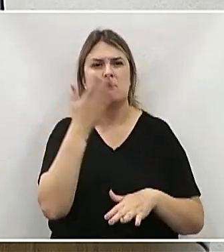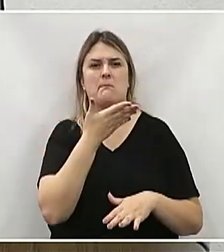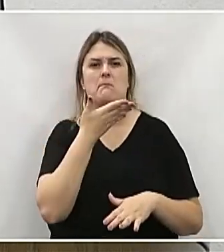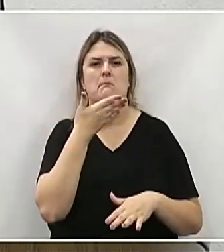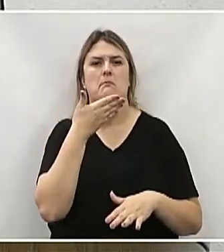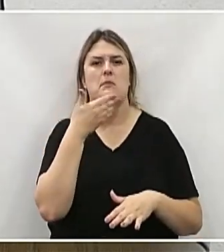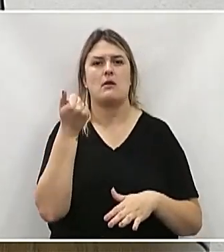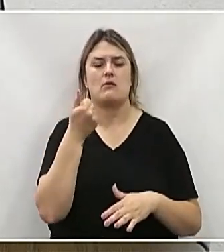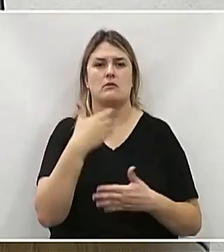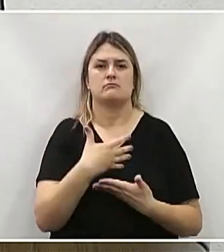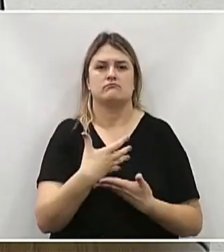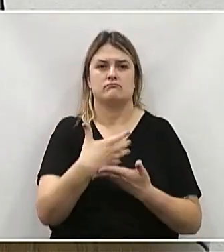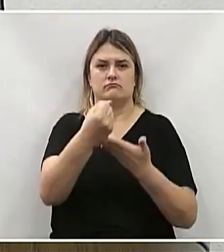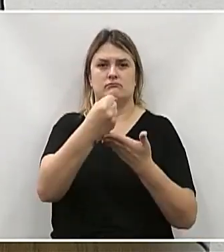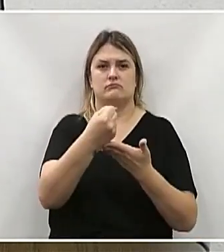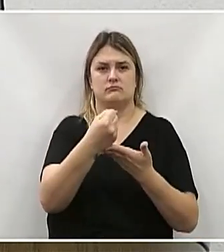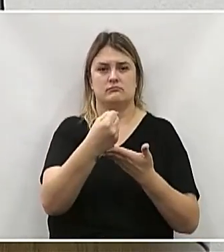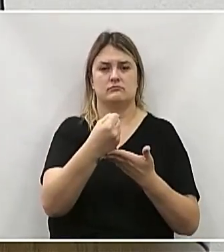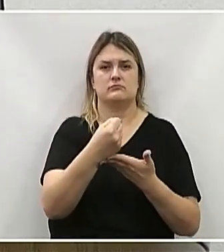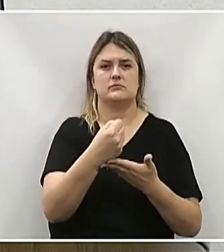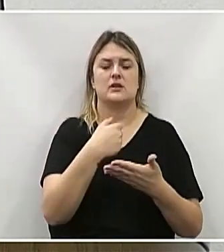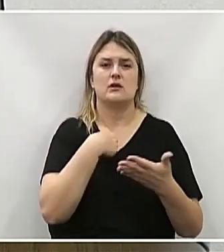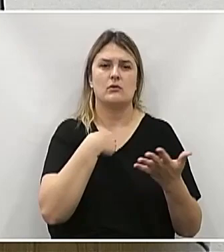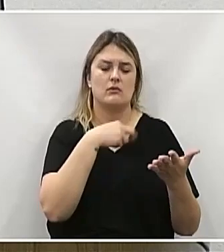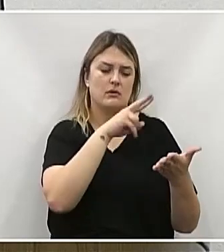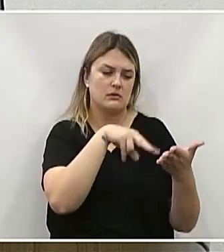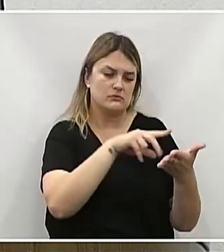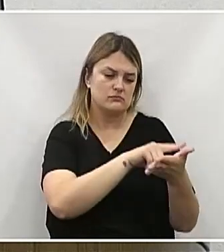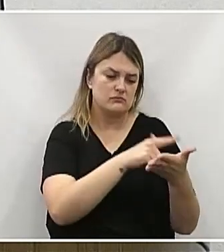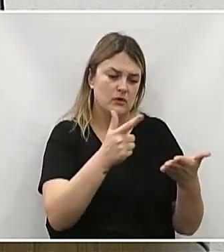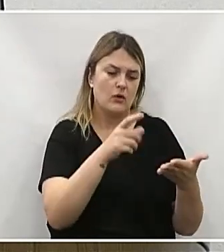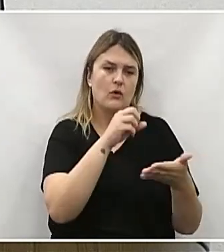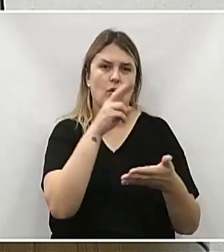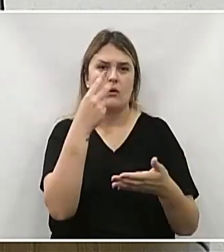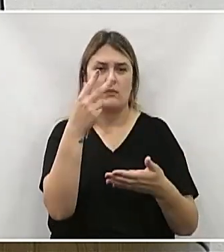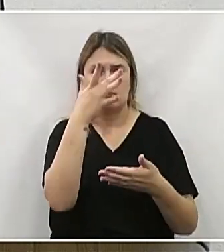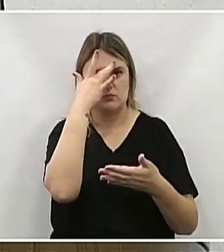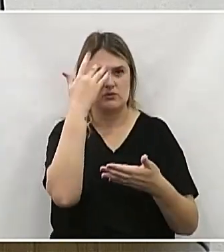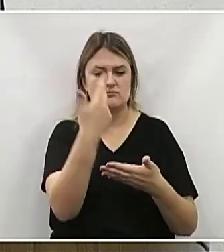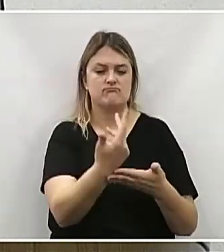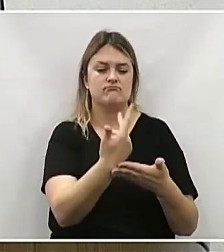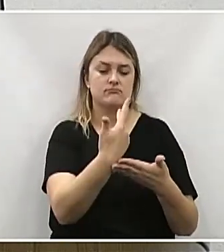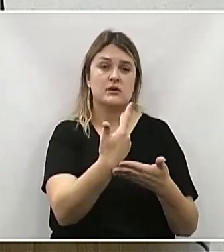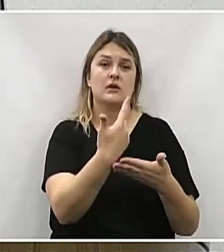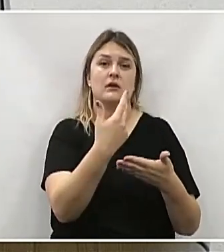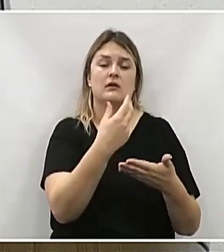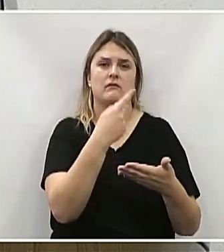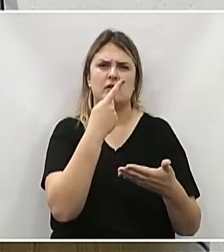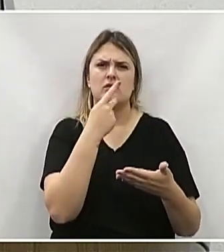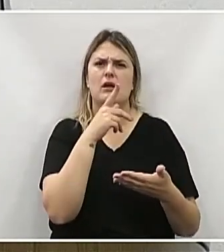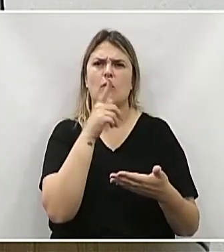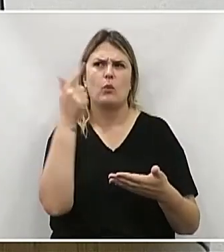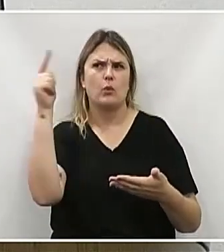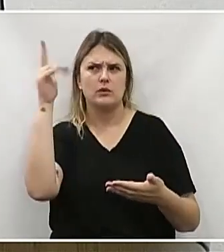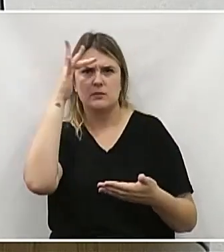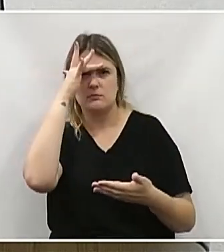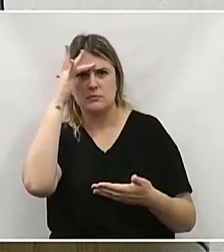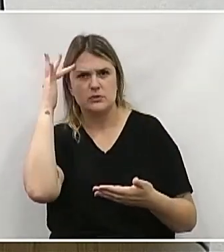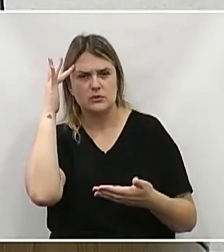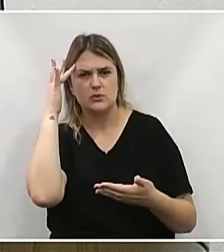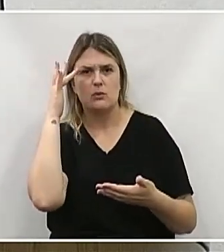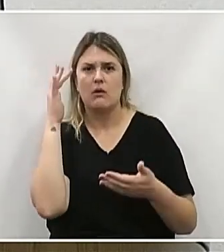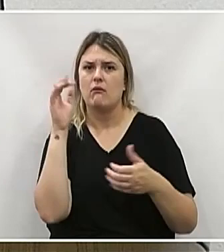de jornal numa nota no áudio ou num vídeo dizendo que tal pessoa saiu